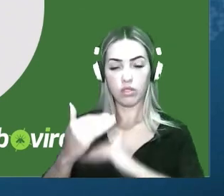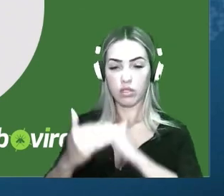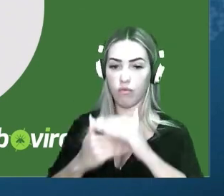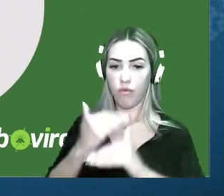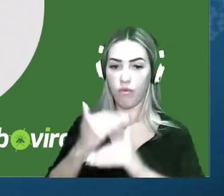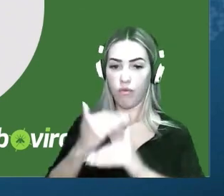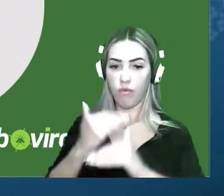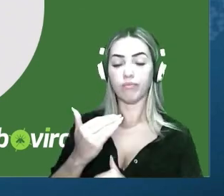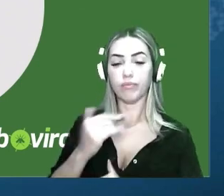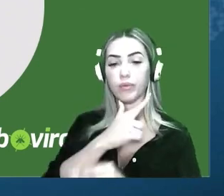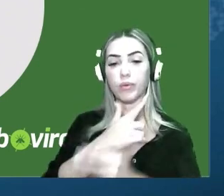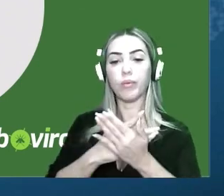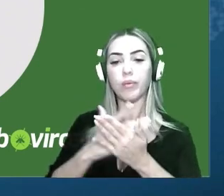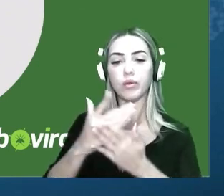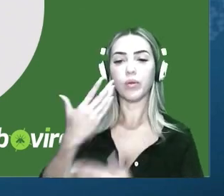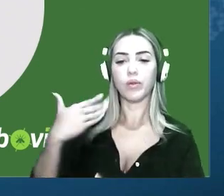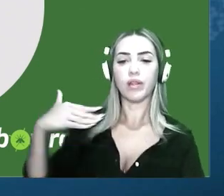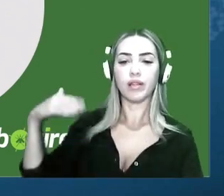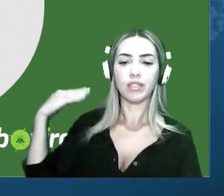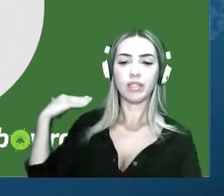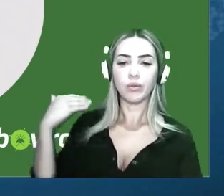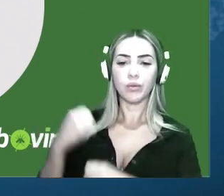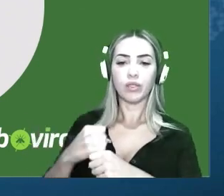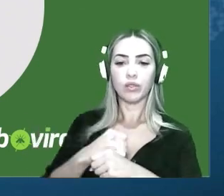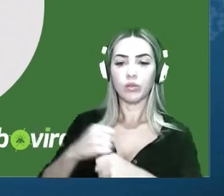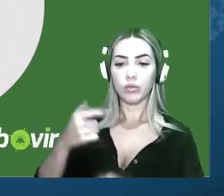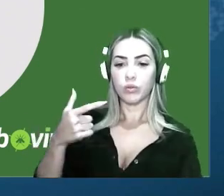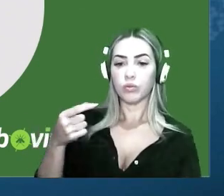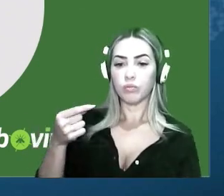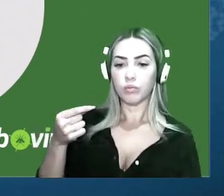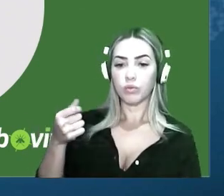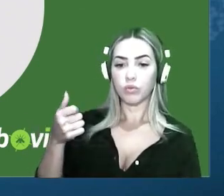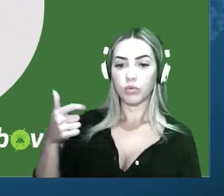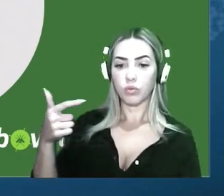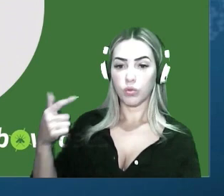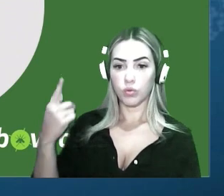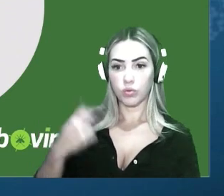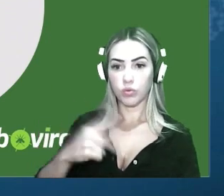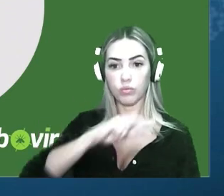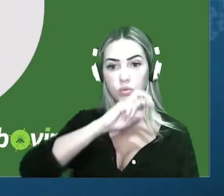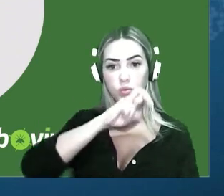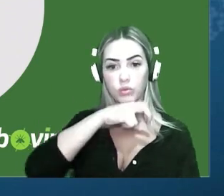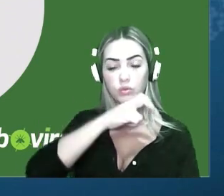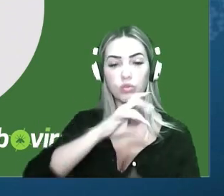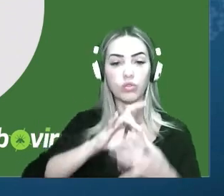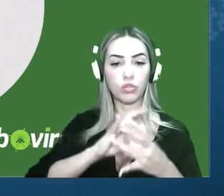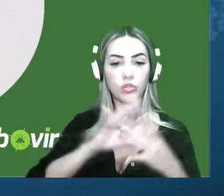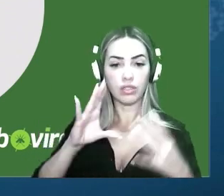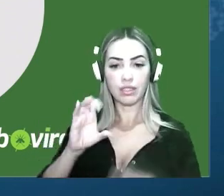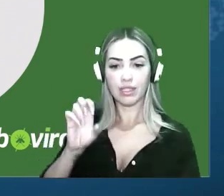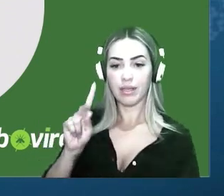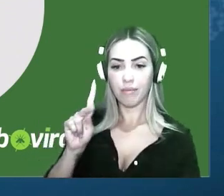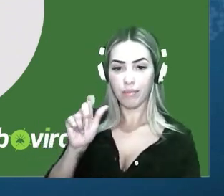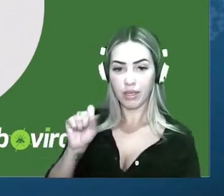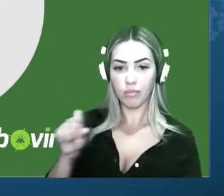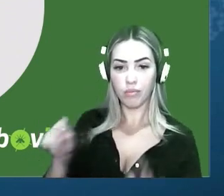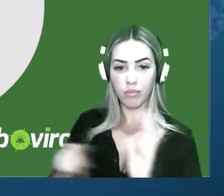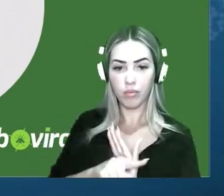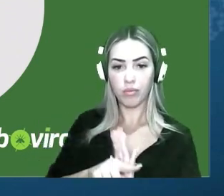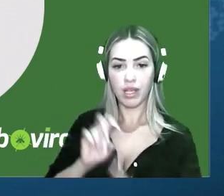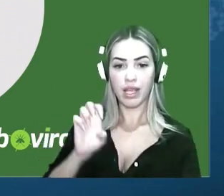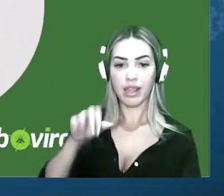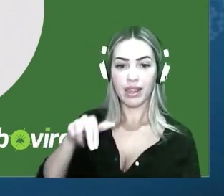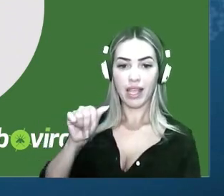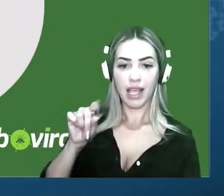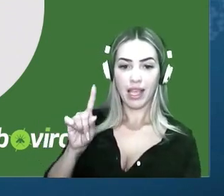lá atrás, em 2012, no caso do Butantan, com o licenciamento das cepas do NIH. Né? O NIH já